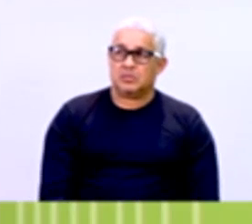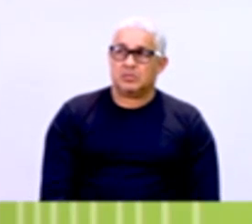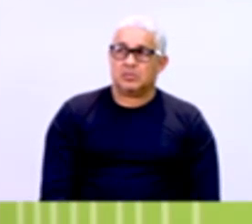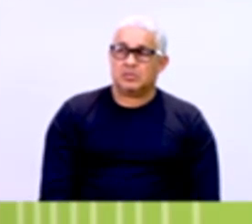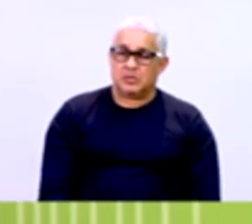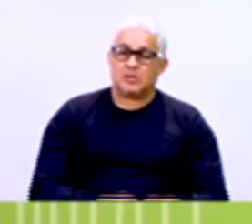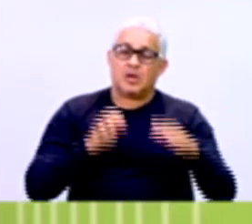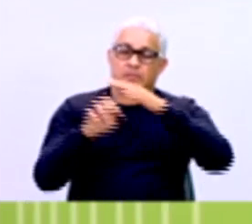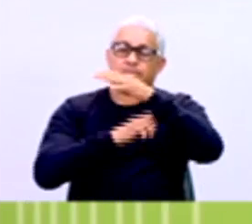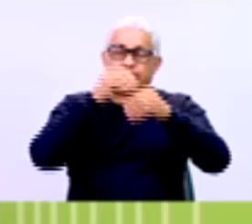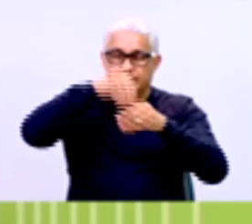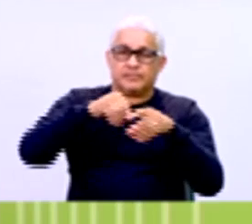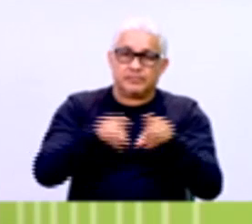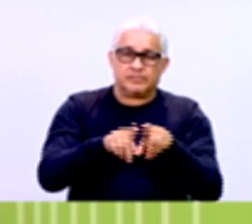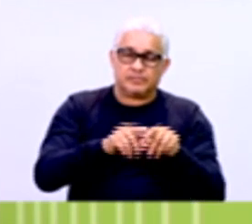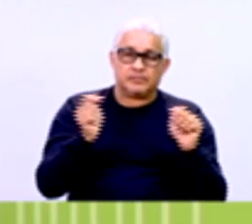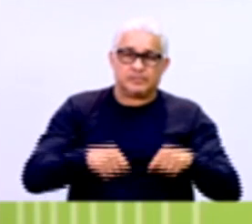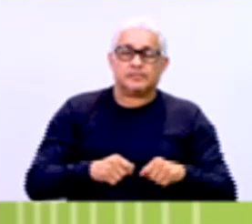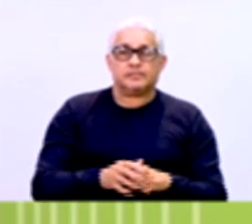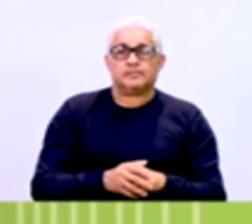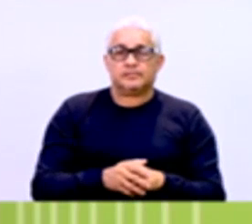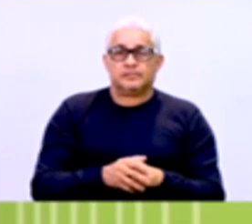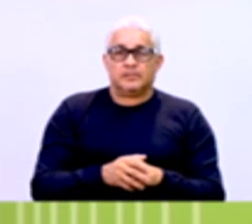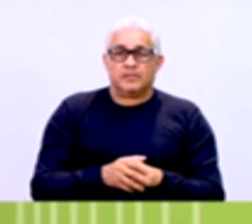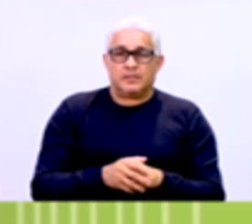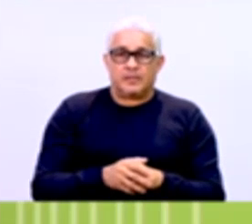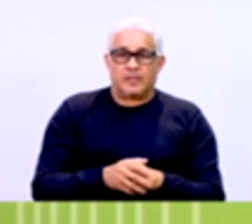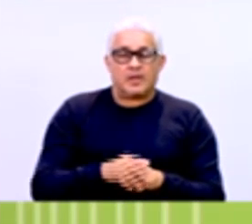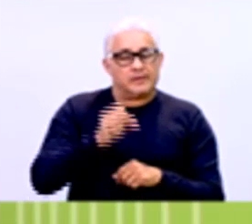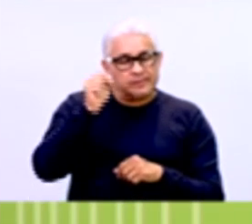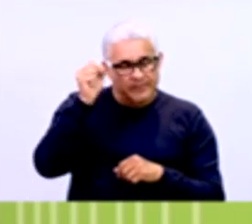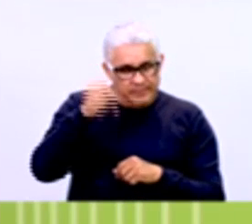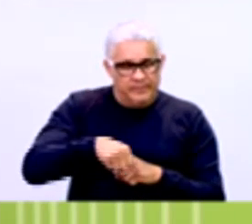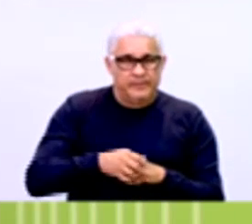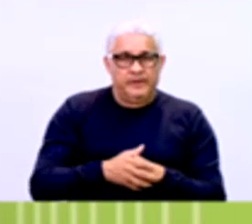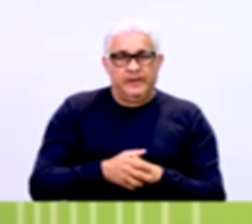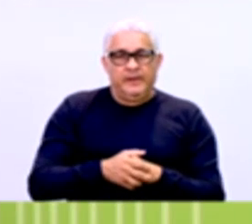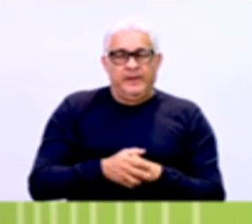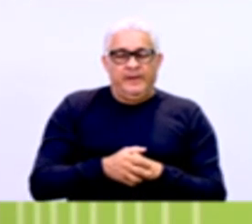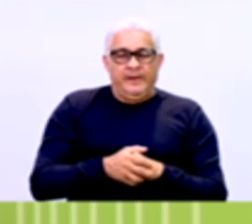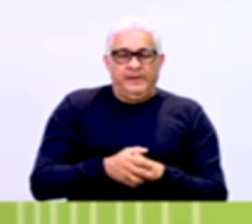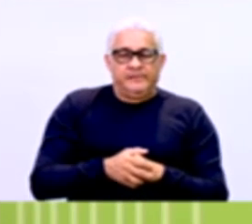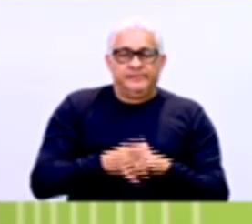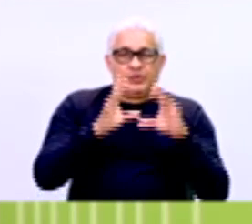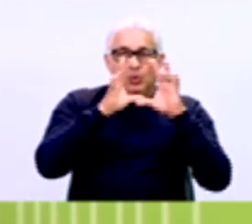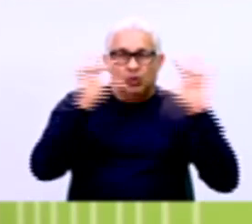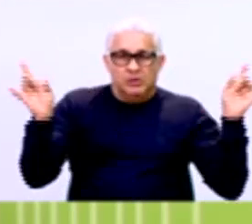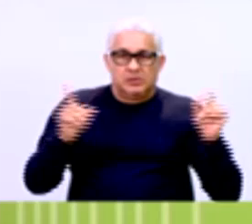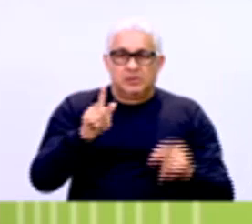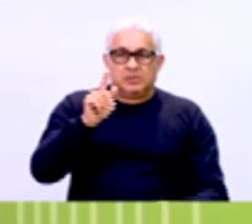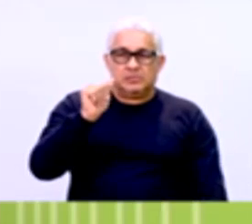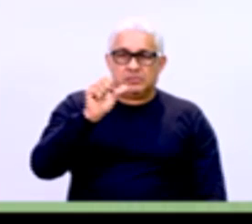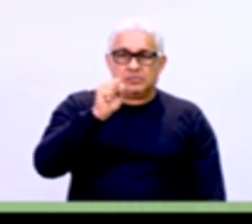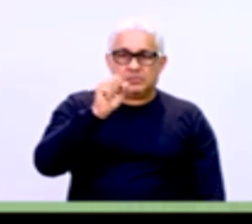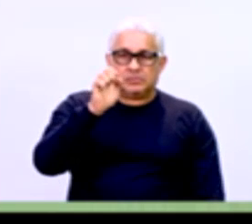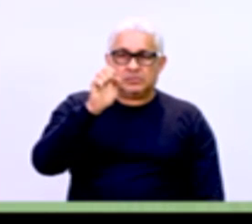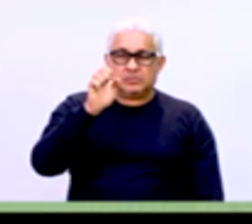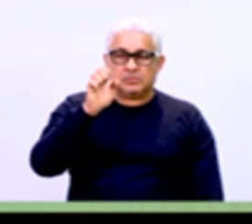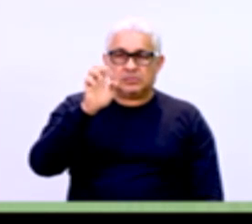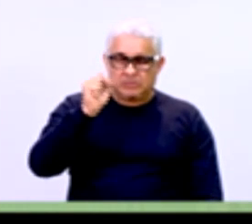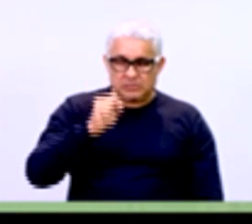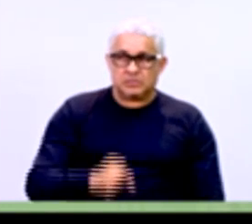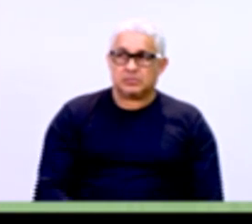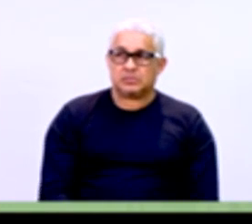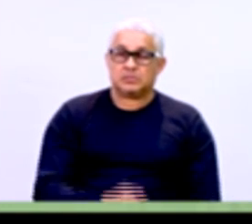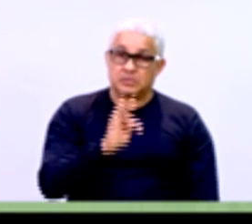da sua empresa, e isso vai estar contribuindo de alguma forma, sim, para a eliminação, inclusive, de gases de efeito estufa. A